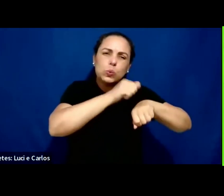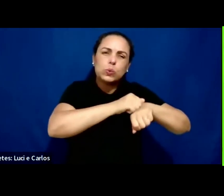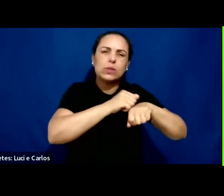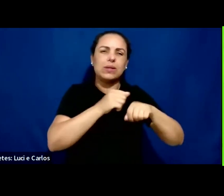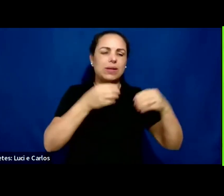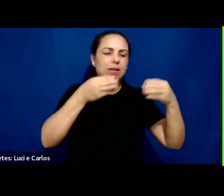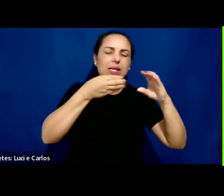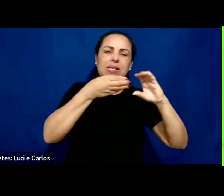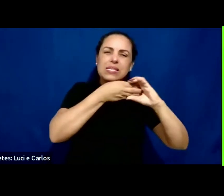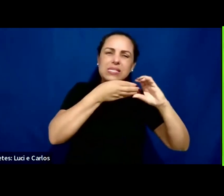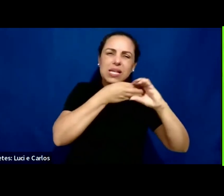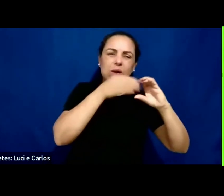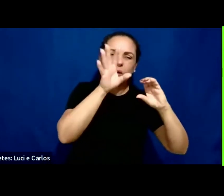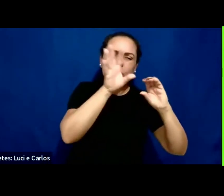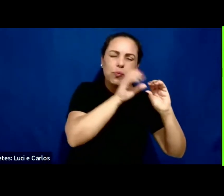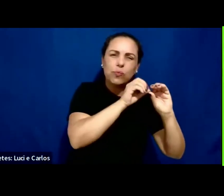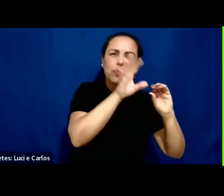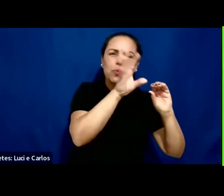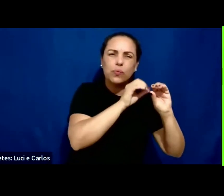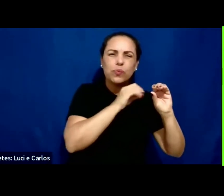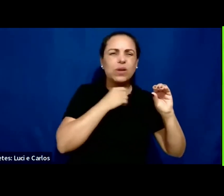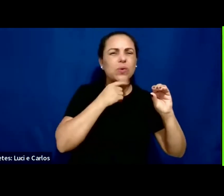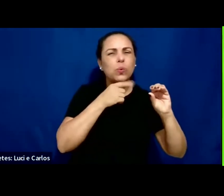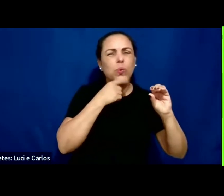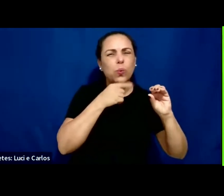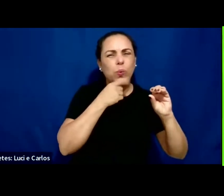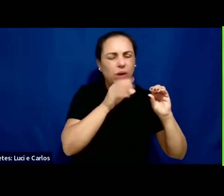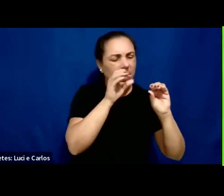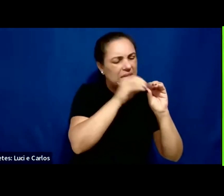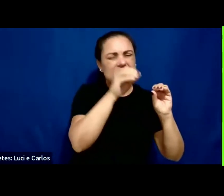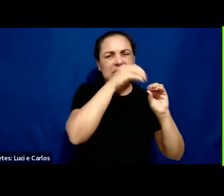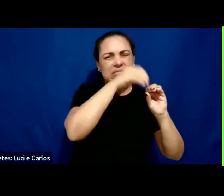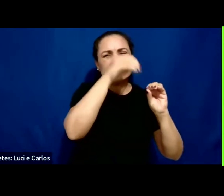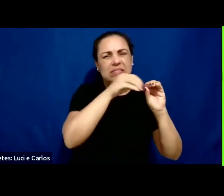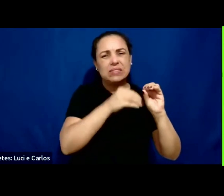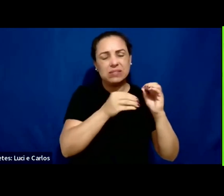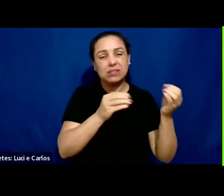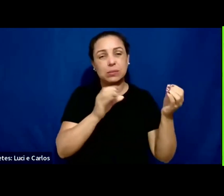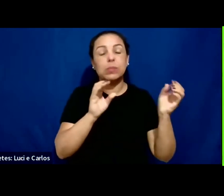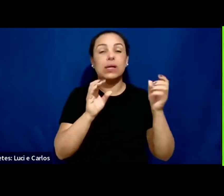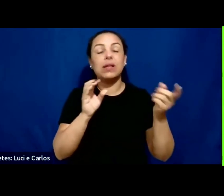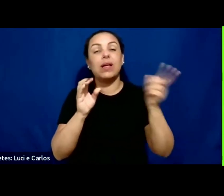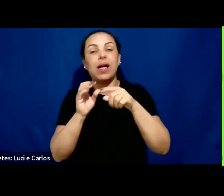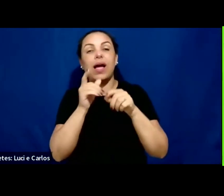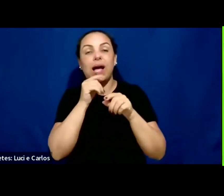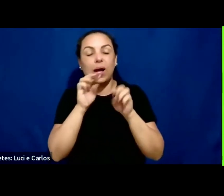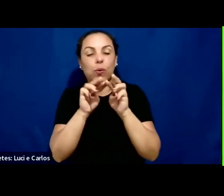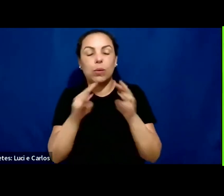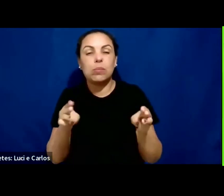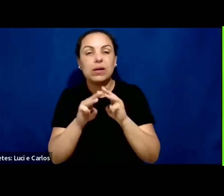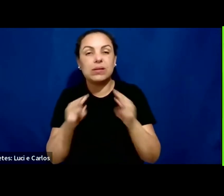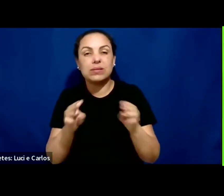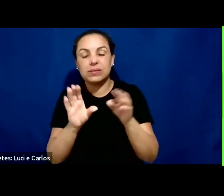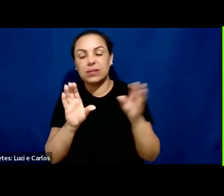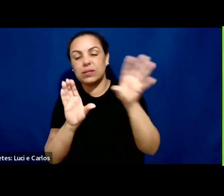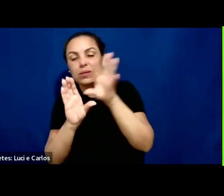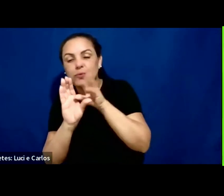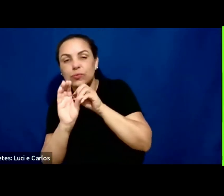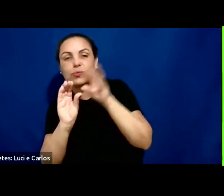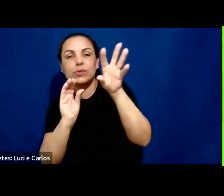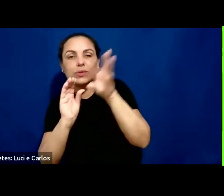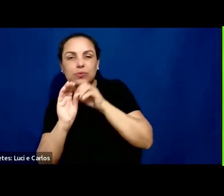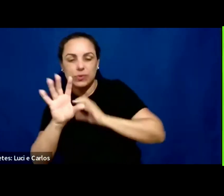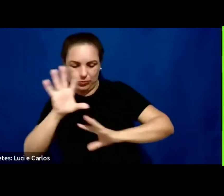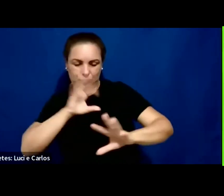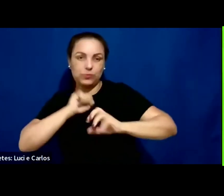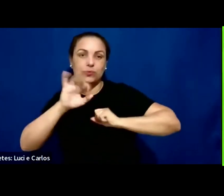ela elimina os radicais livres. O intestino preso, ele oxida o sangue, né? Ele causa